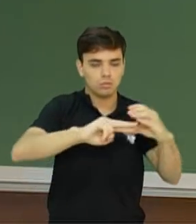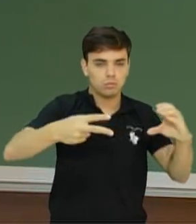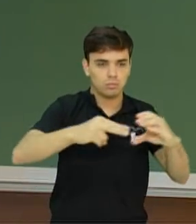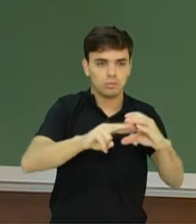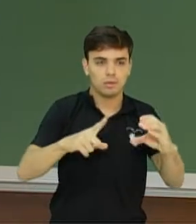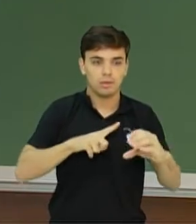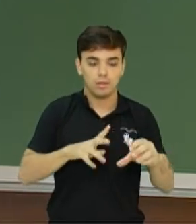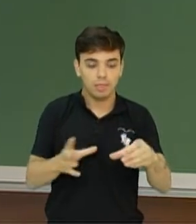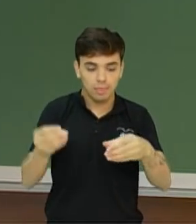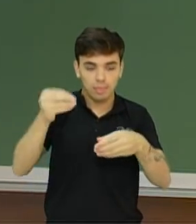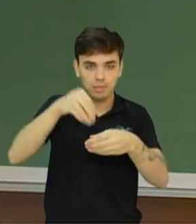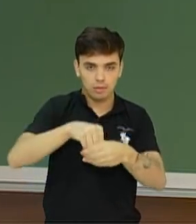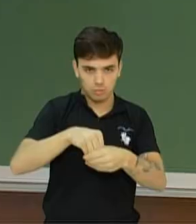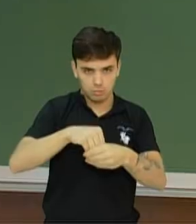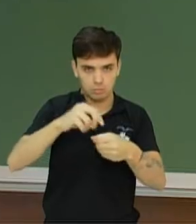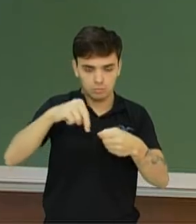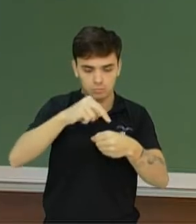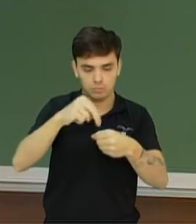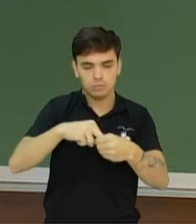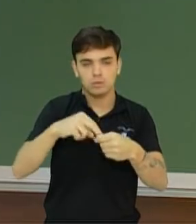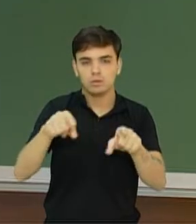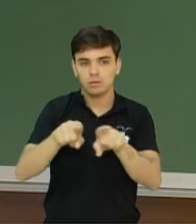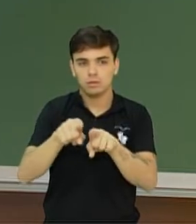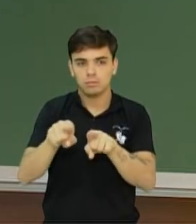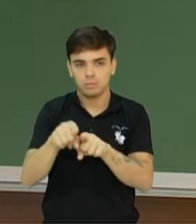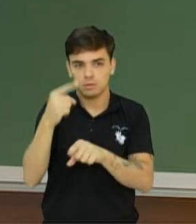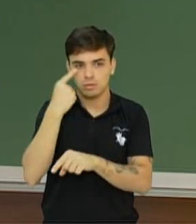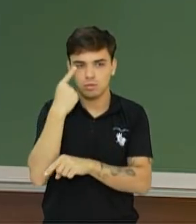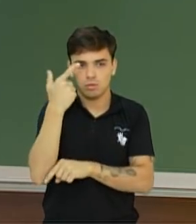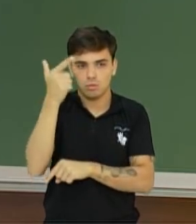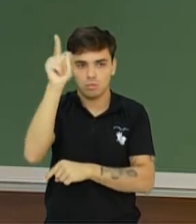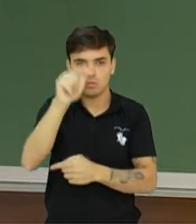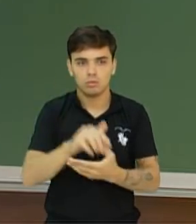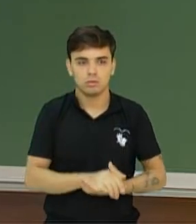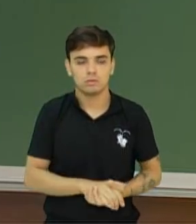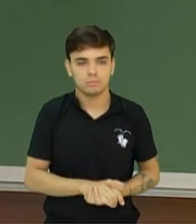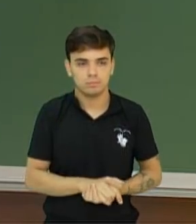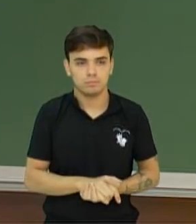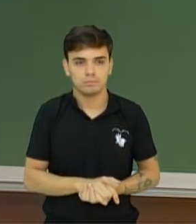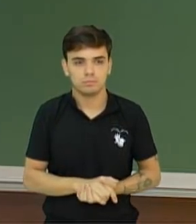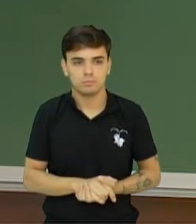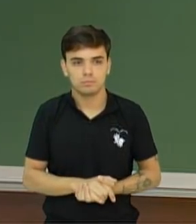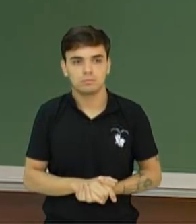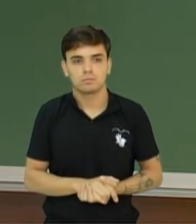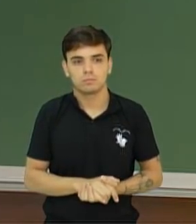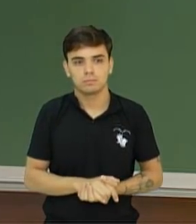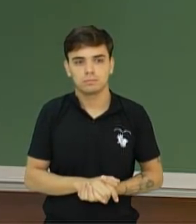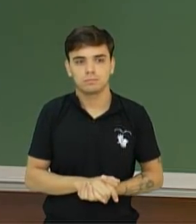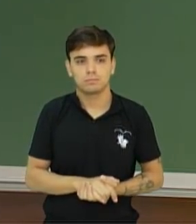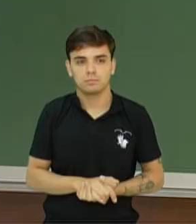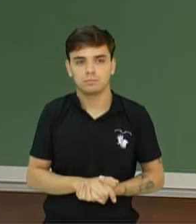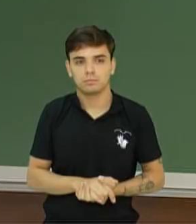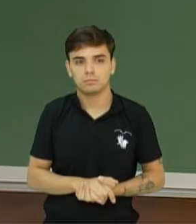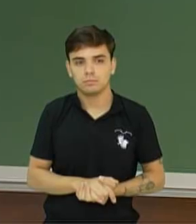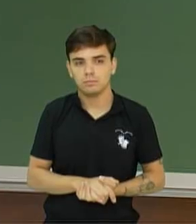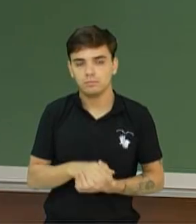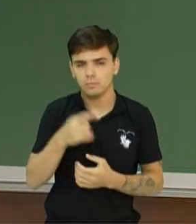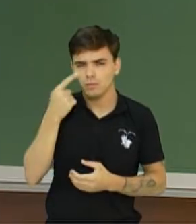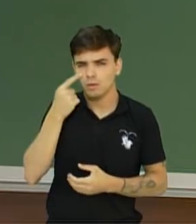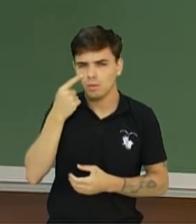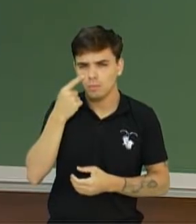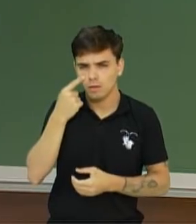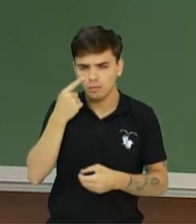do núcleo, E uma parte, a qual eu considero muito importante, que é essa parte bem central